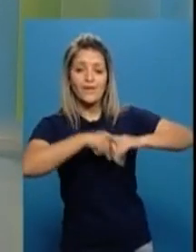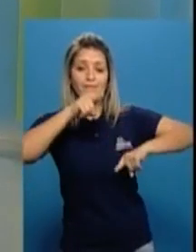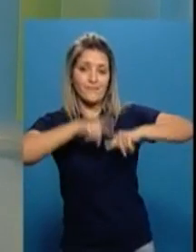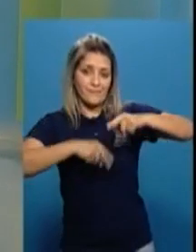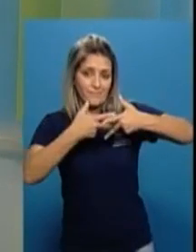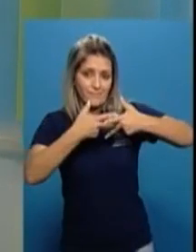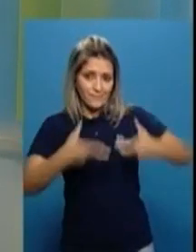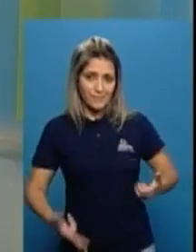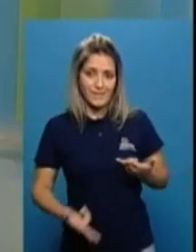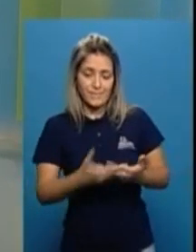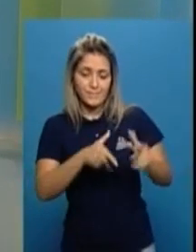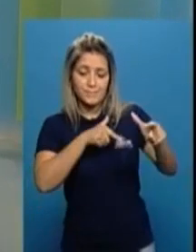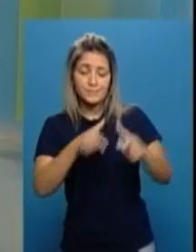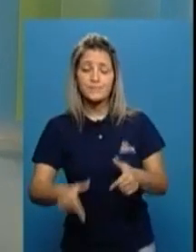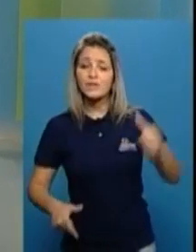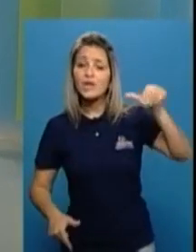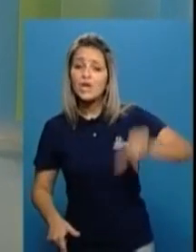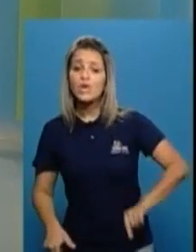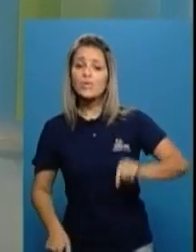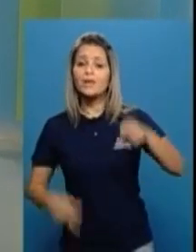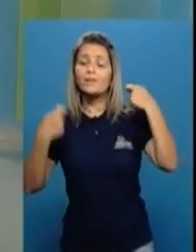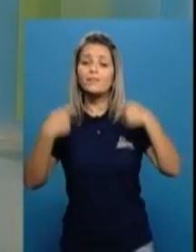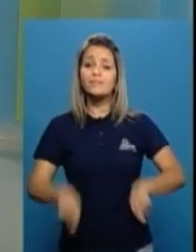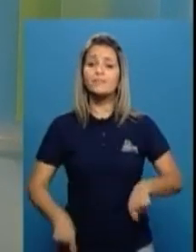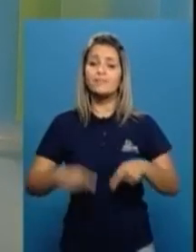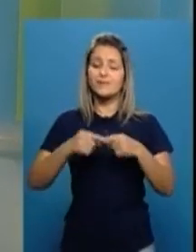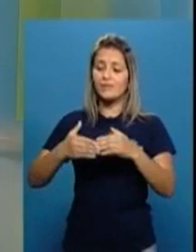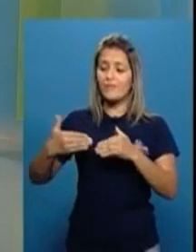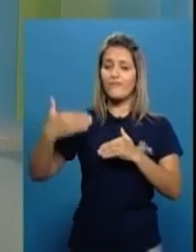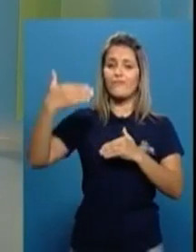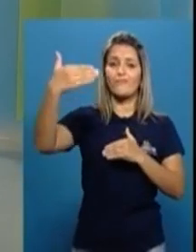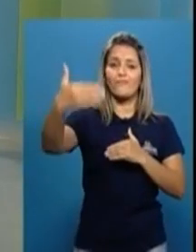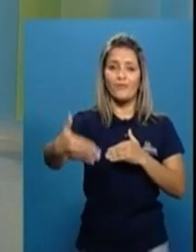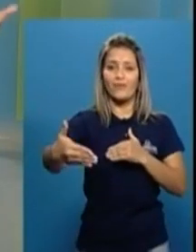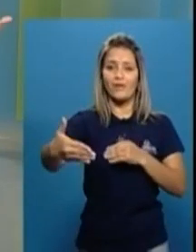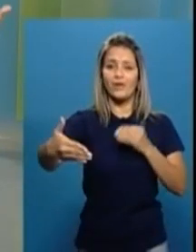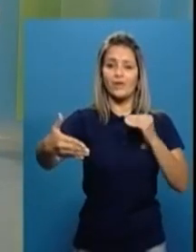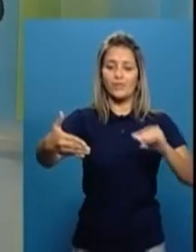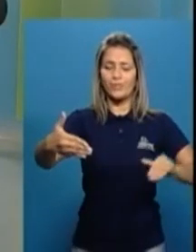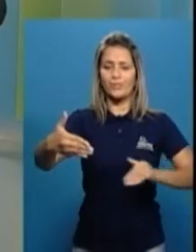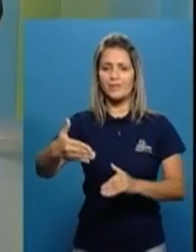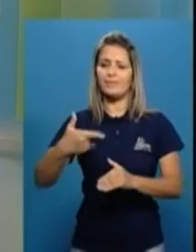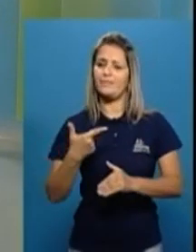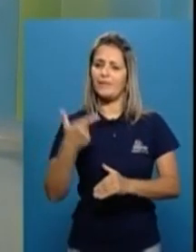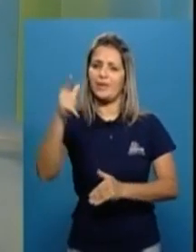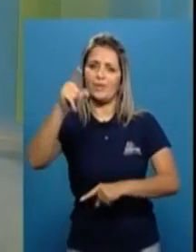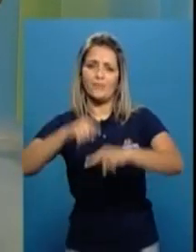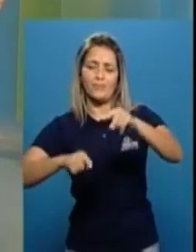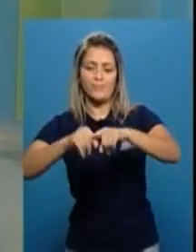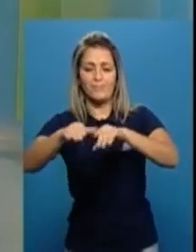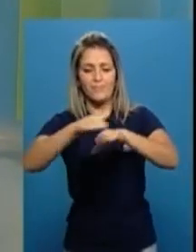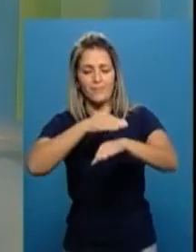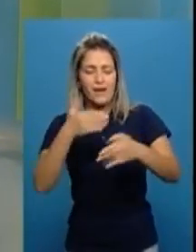ferramentas. Outra desvantagem é a necessidade de áreas externas bem próximas à produção para submontagem, guarda de